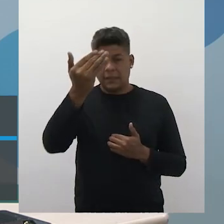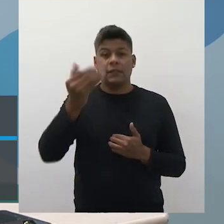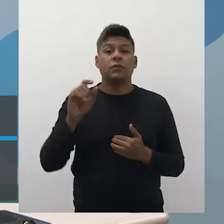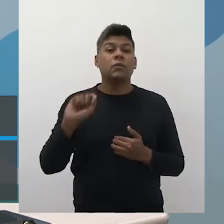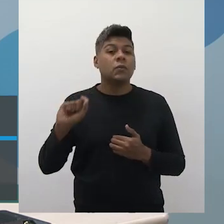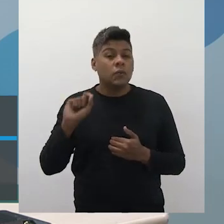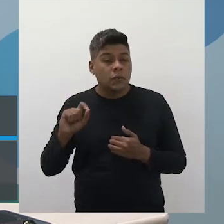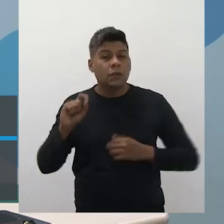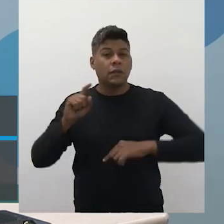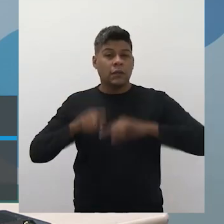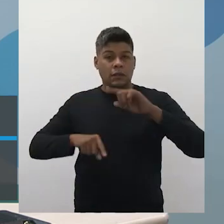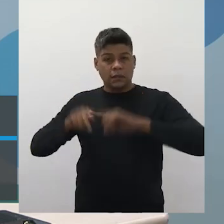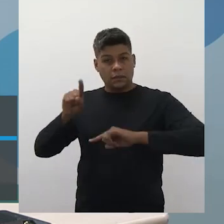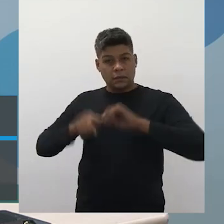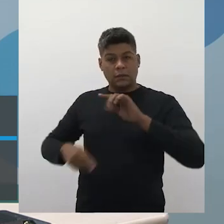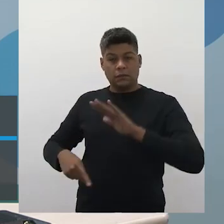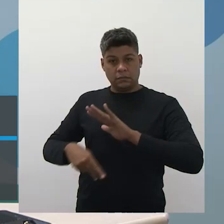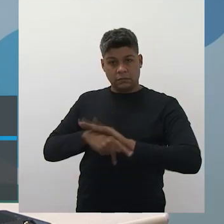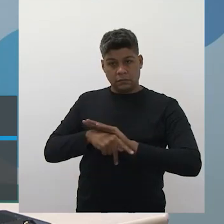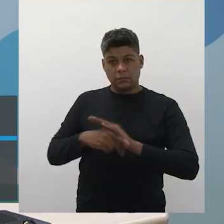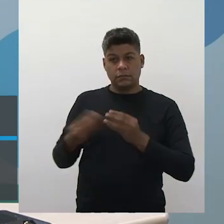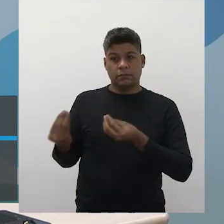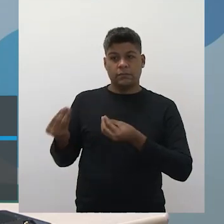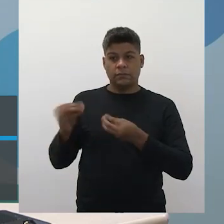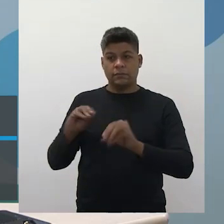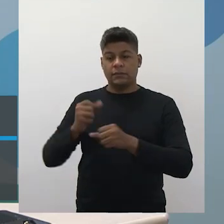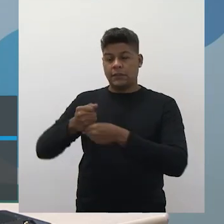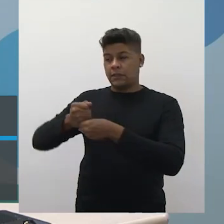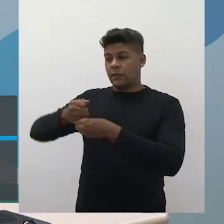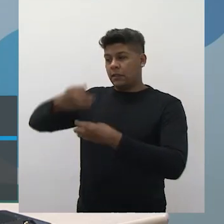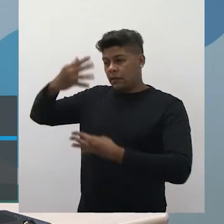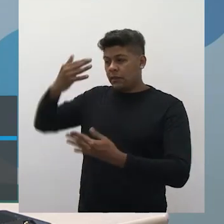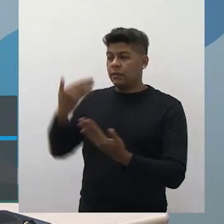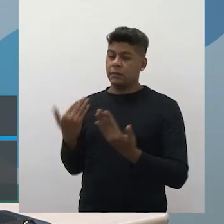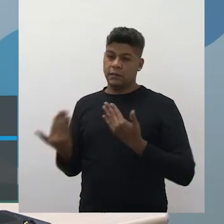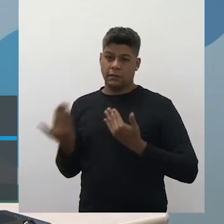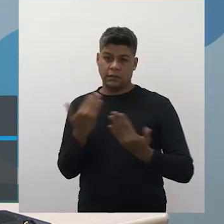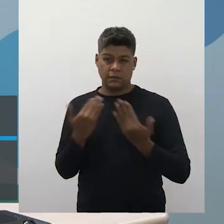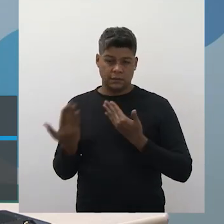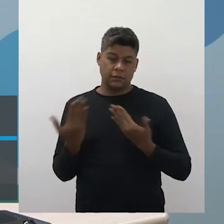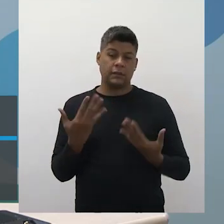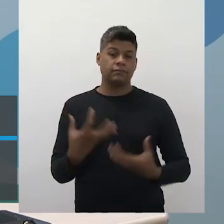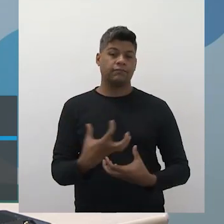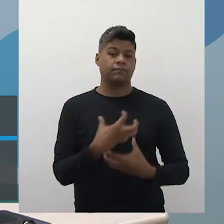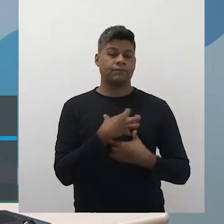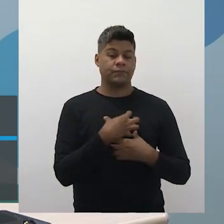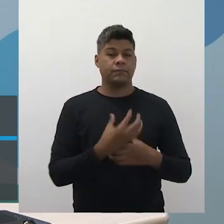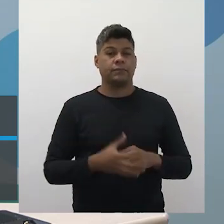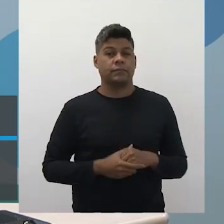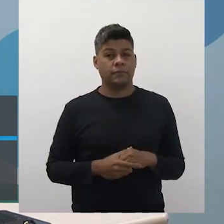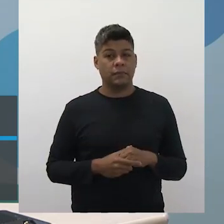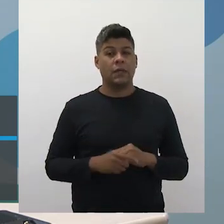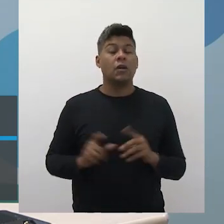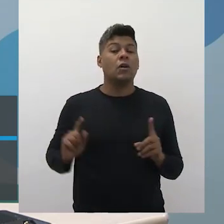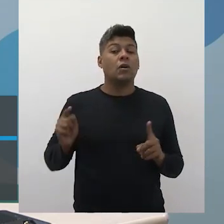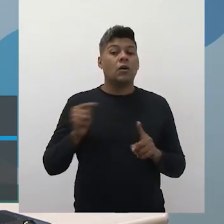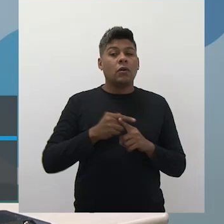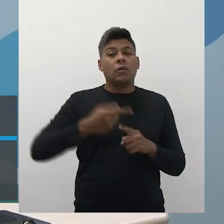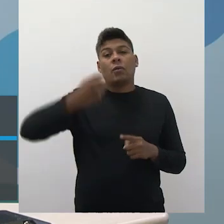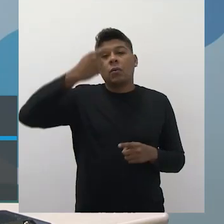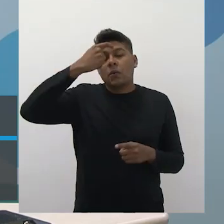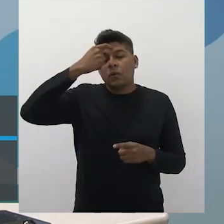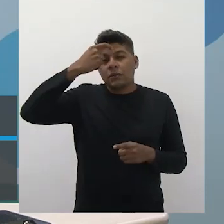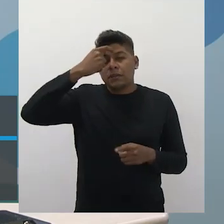esses elementos que os professores colocaram no chat sobre a nossa primeira interação na sensibilização. Tá? Então, o objetivo é conscientizar